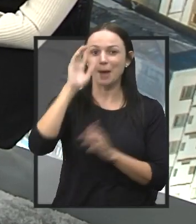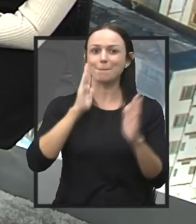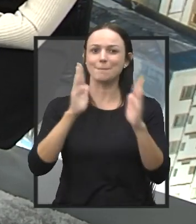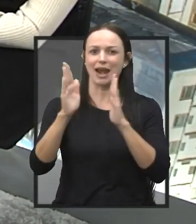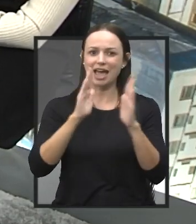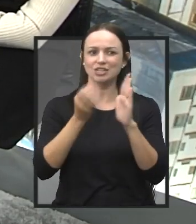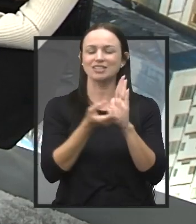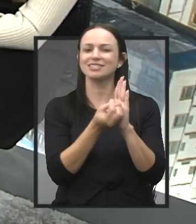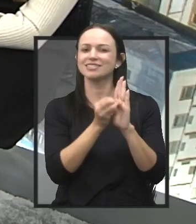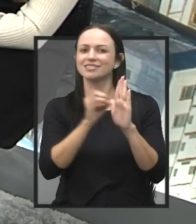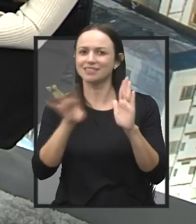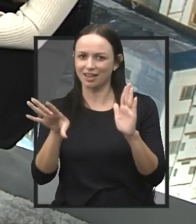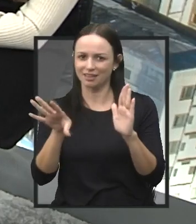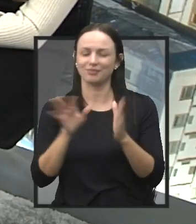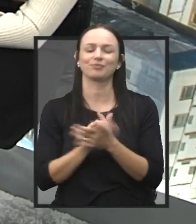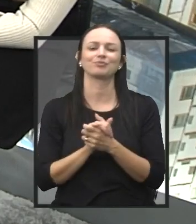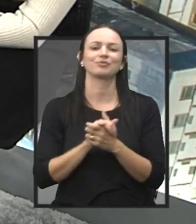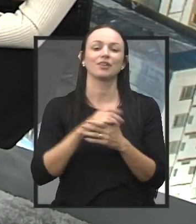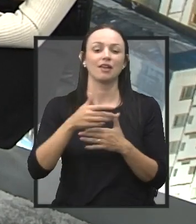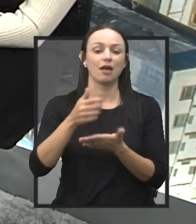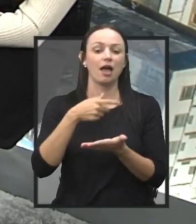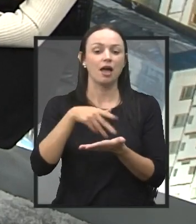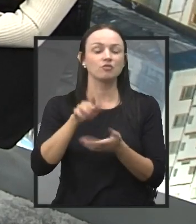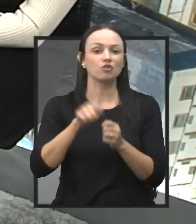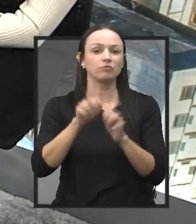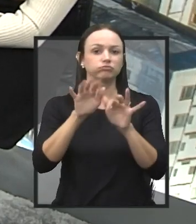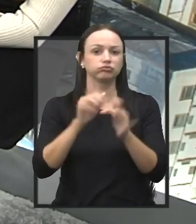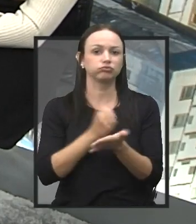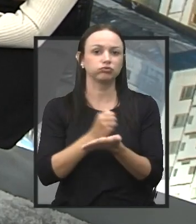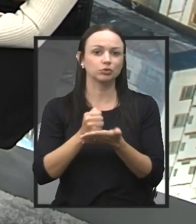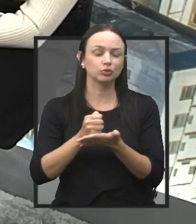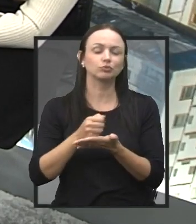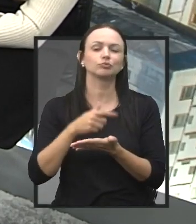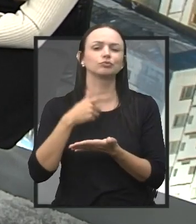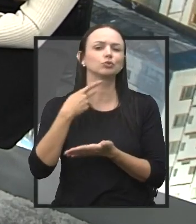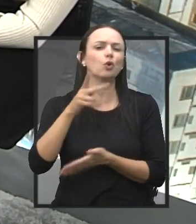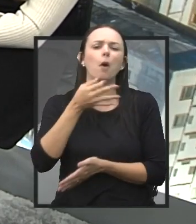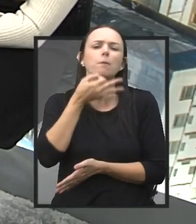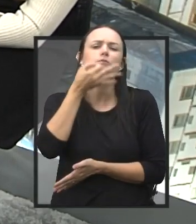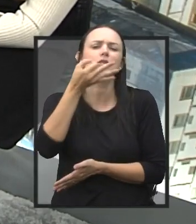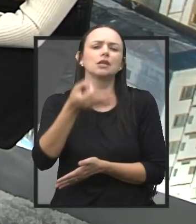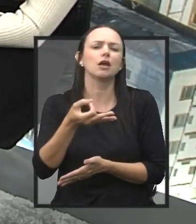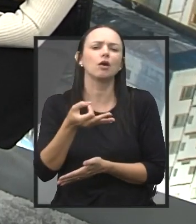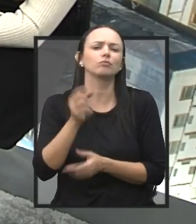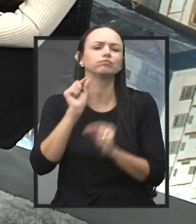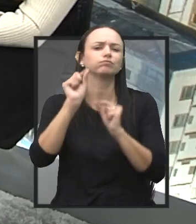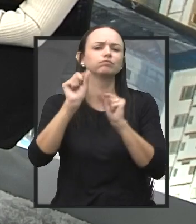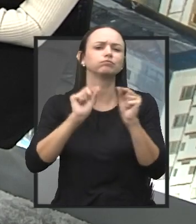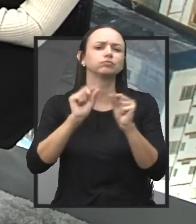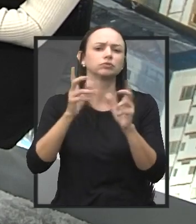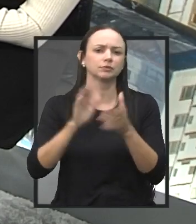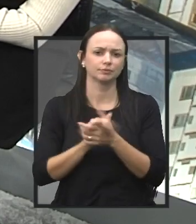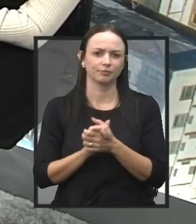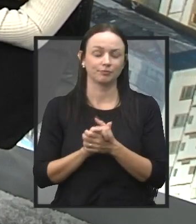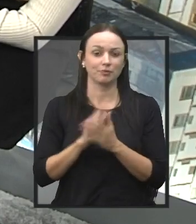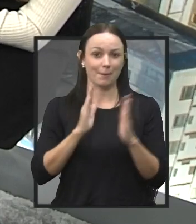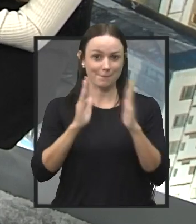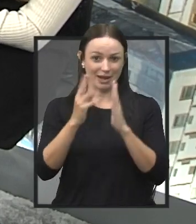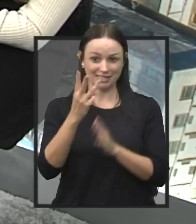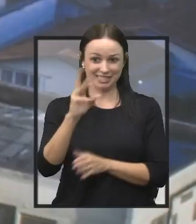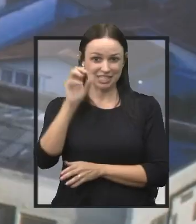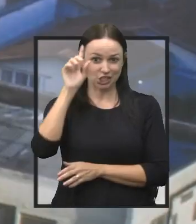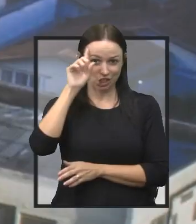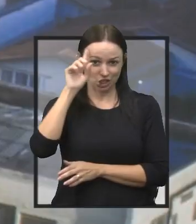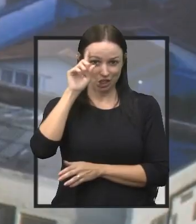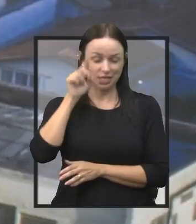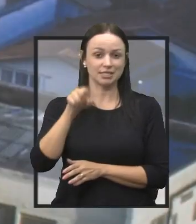um requerimento, deve ser protocolado nos próximos dias. Qual que é o posicionamento da senhora com relação a essa situação? Um prazo de 30 dias para